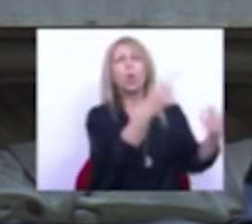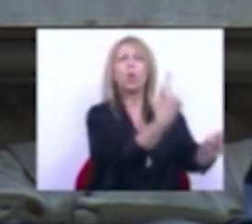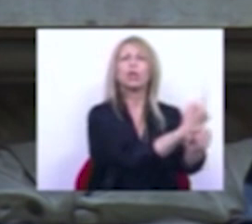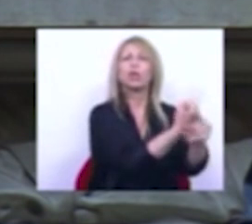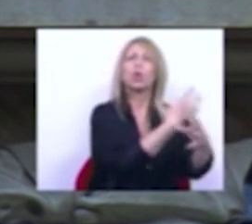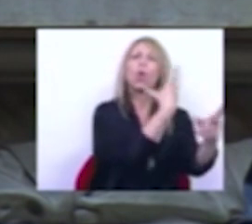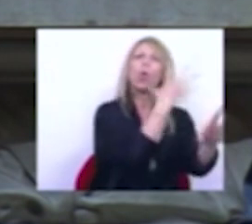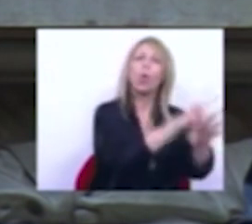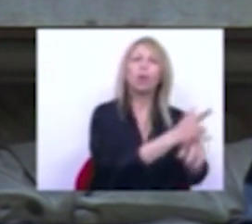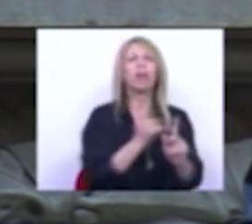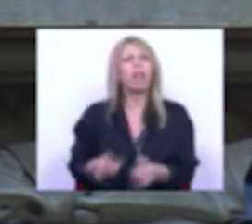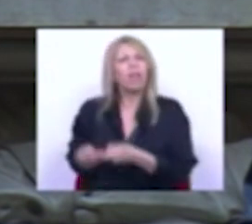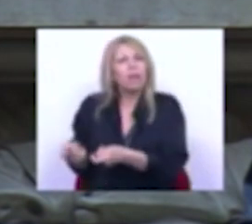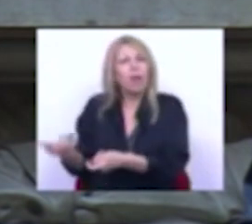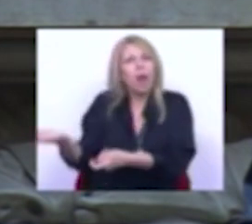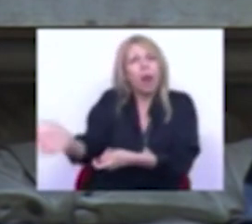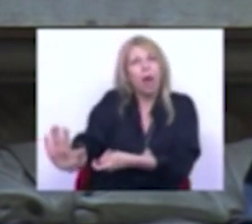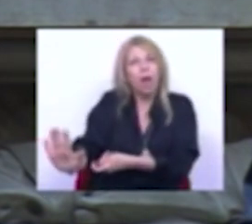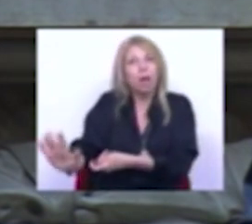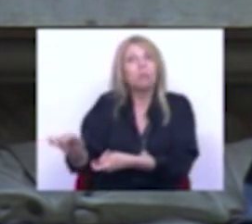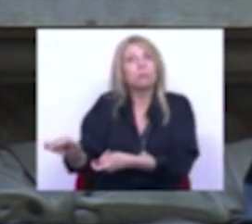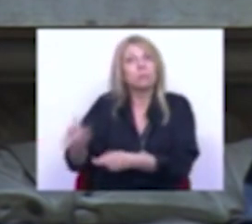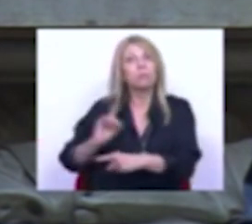de nelas investir em benefício de todos nós.